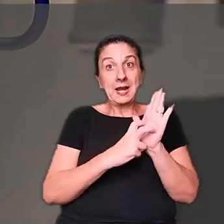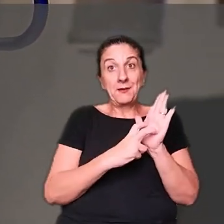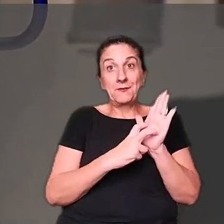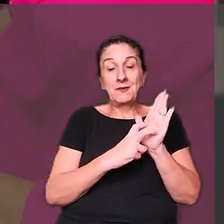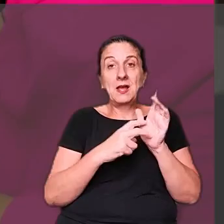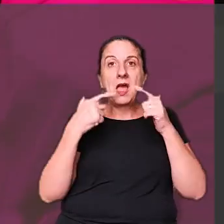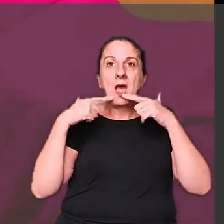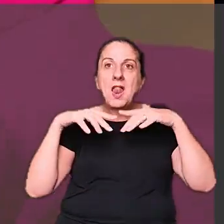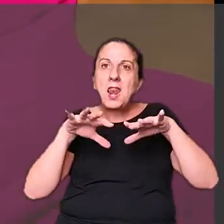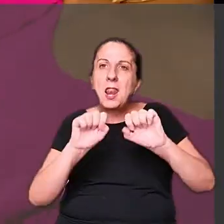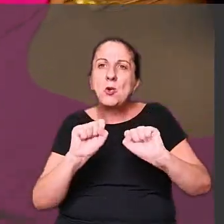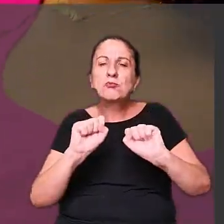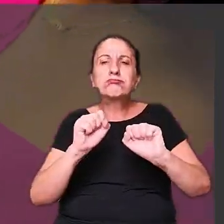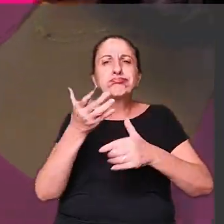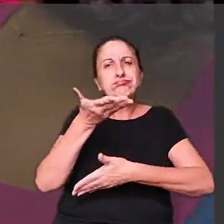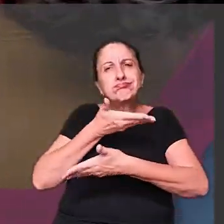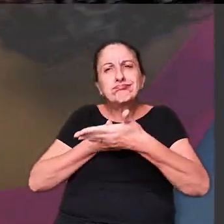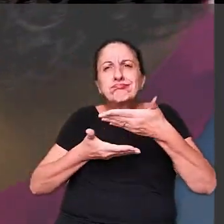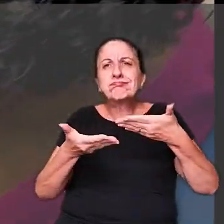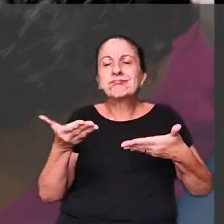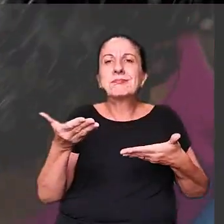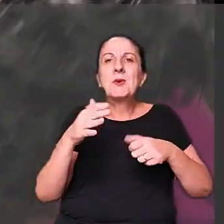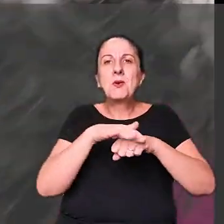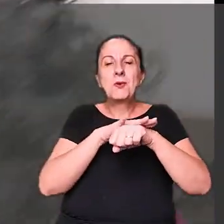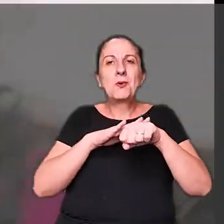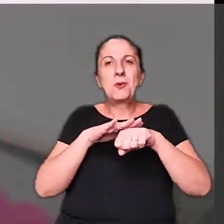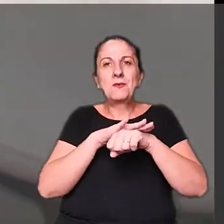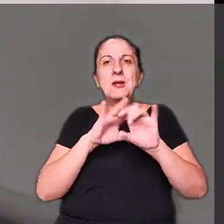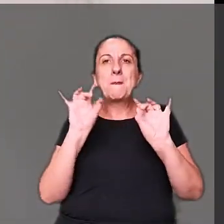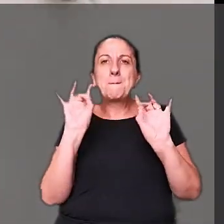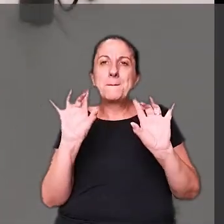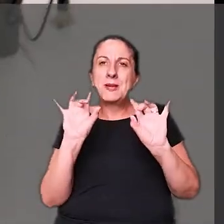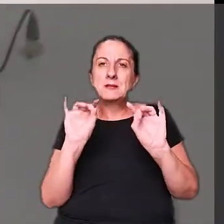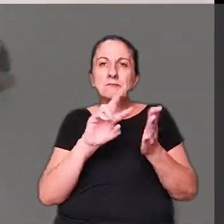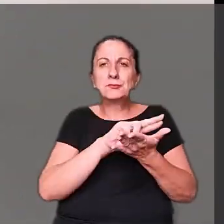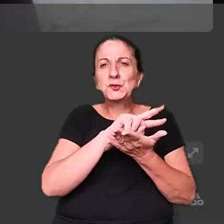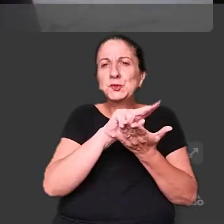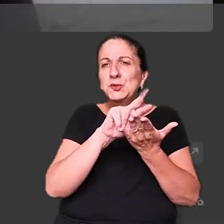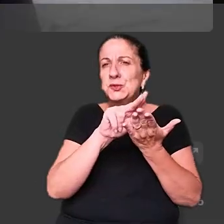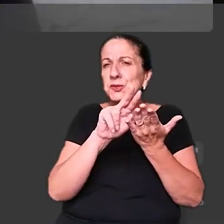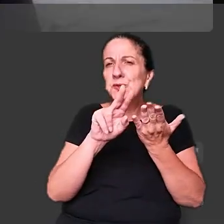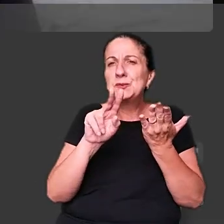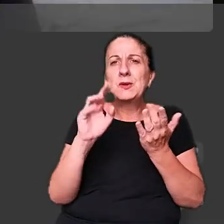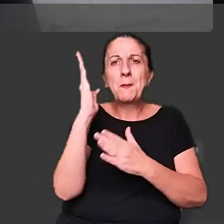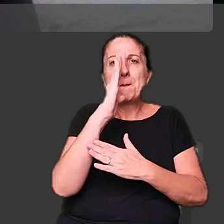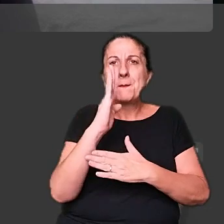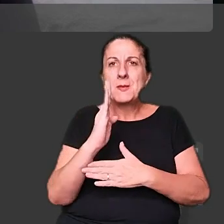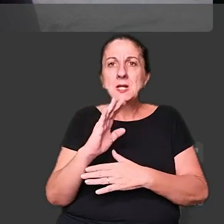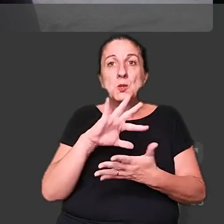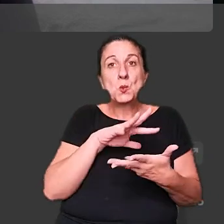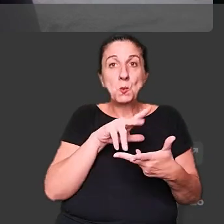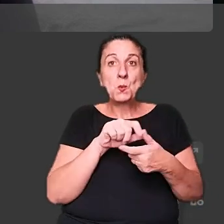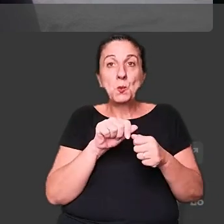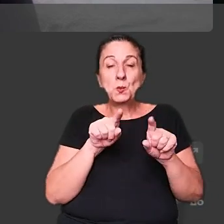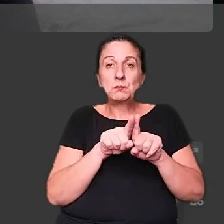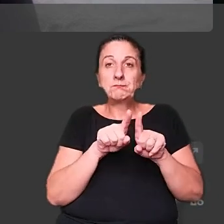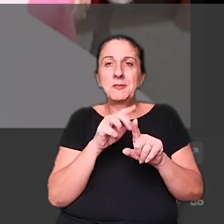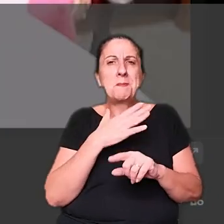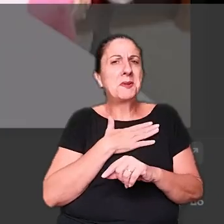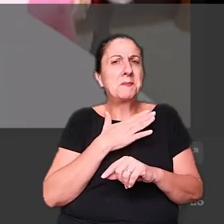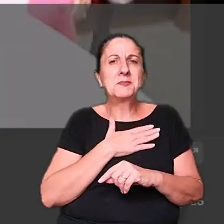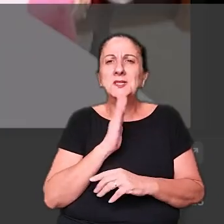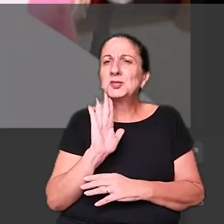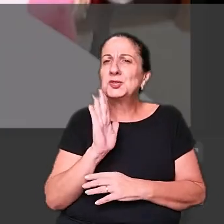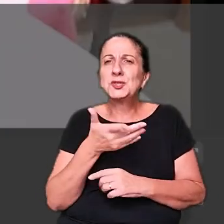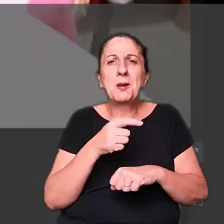vamos gravar? Com linguagem dinâmica e interativa, vamos conversar com especialistas de vários cantos do Brasil e do mundo.